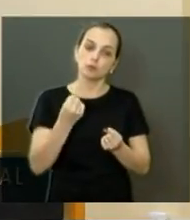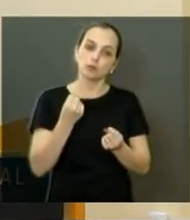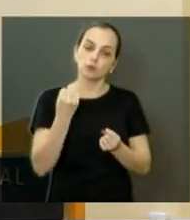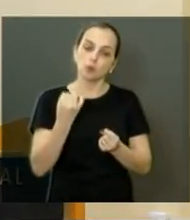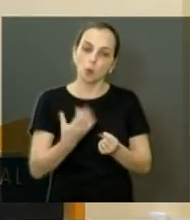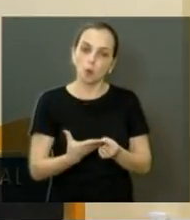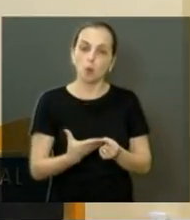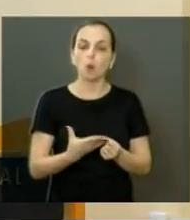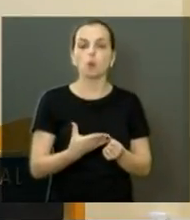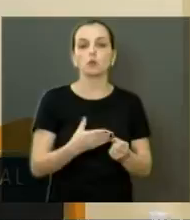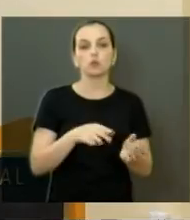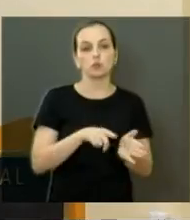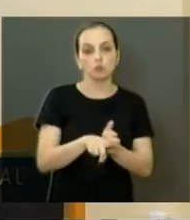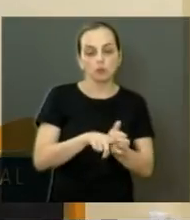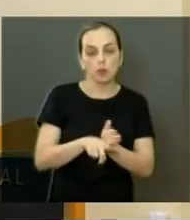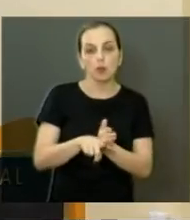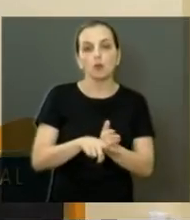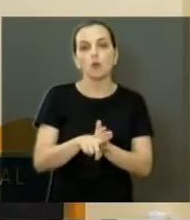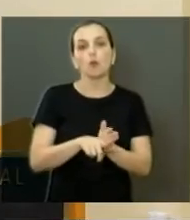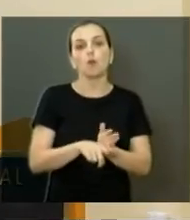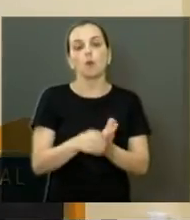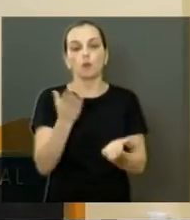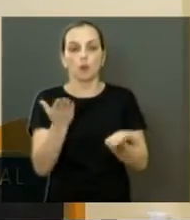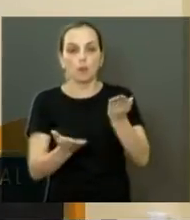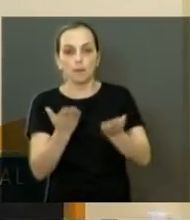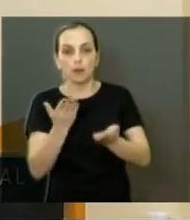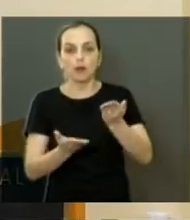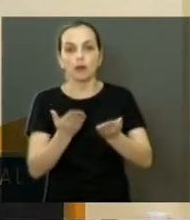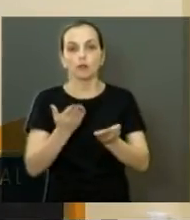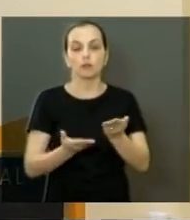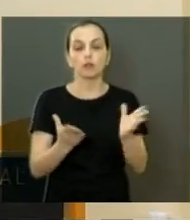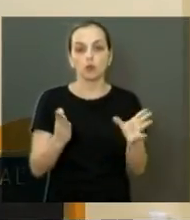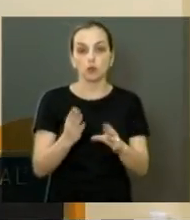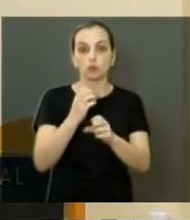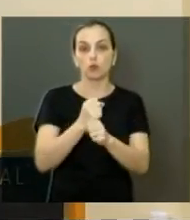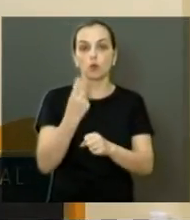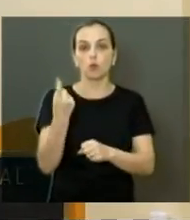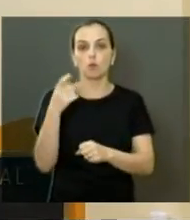os pregões, as licitações, a gente fez uma somatória, deu